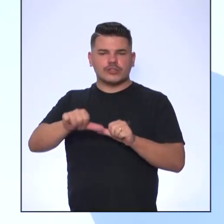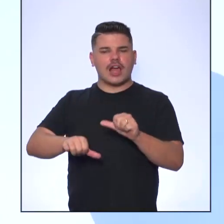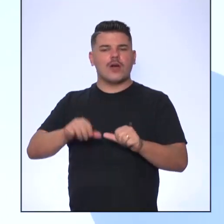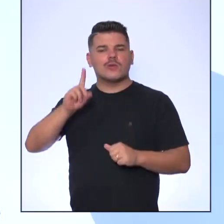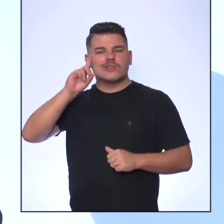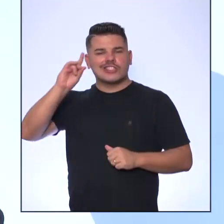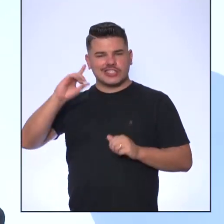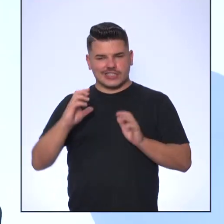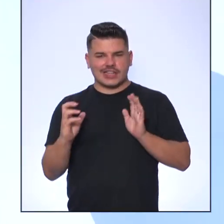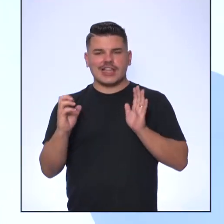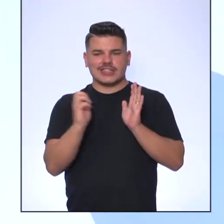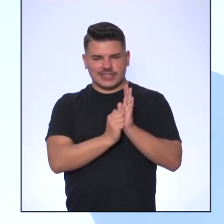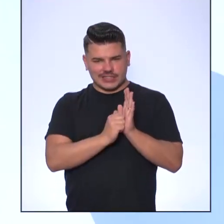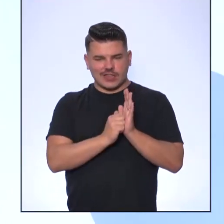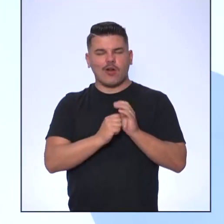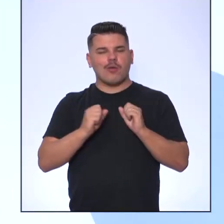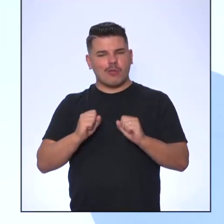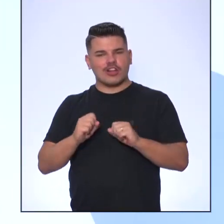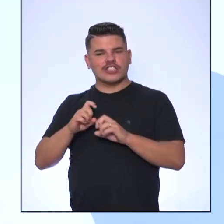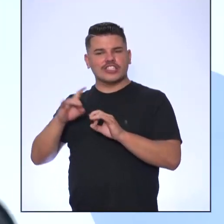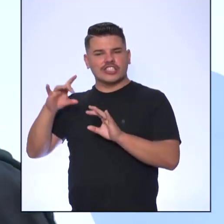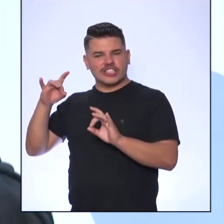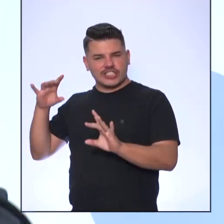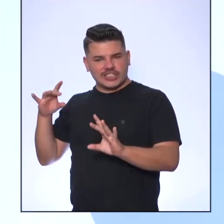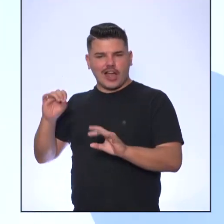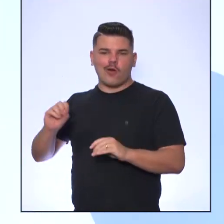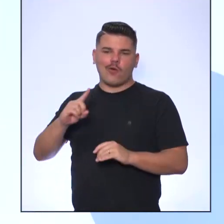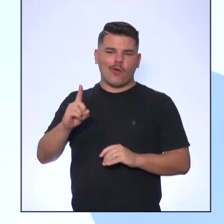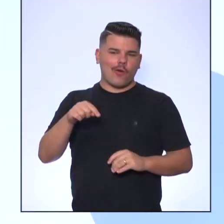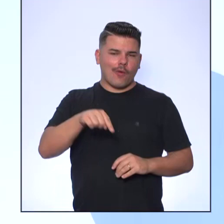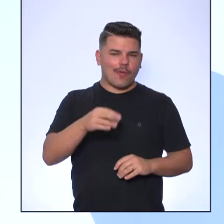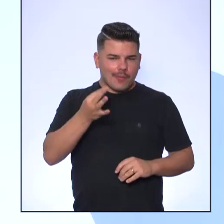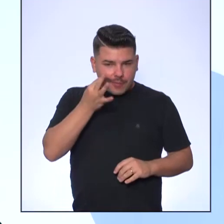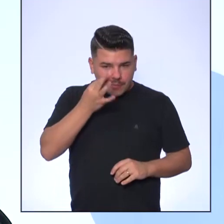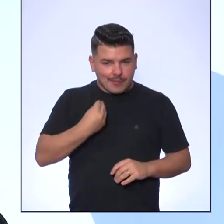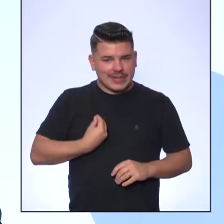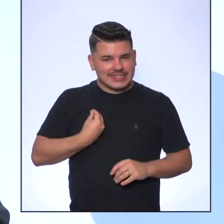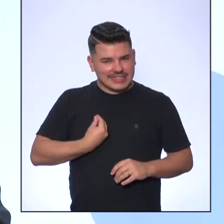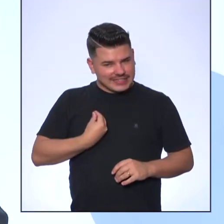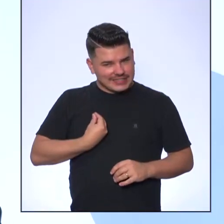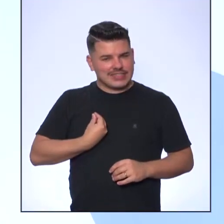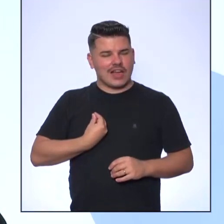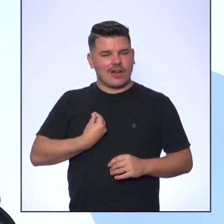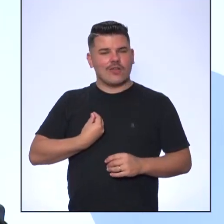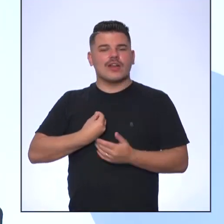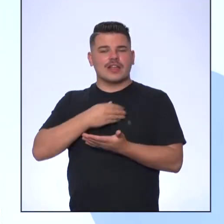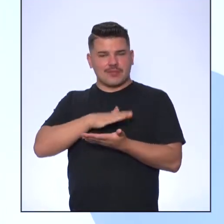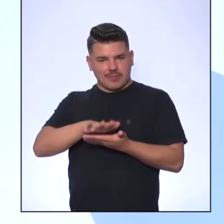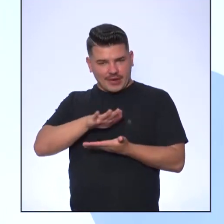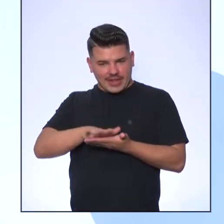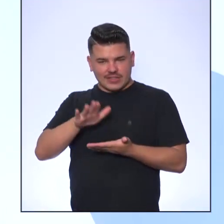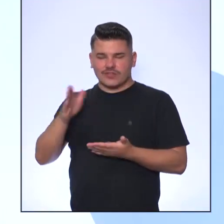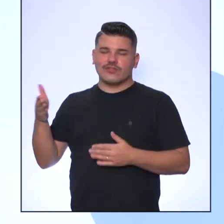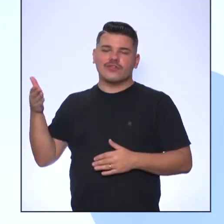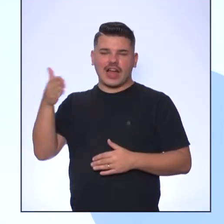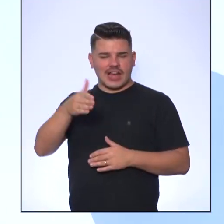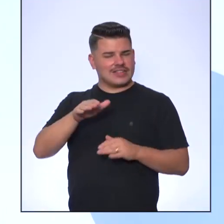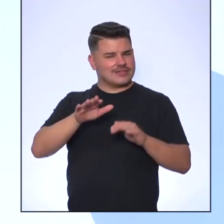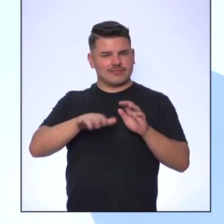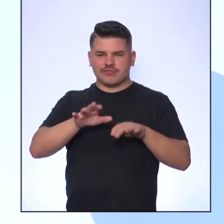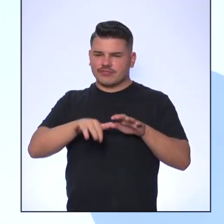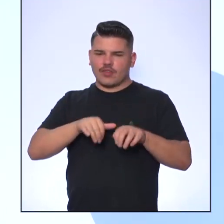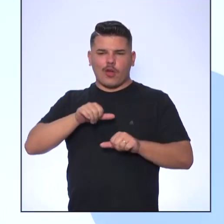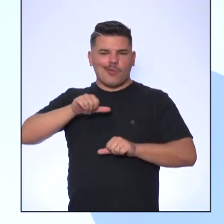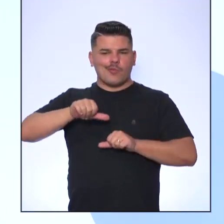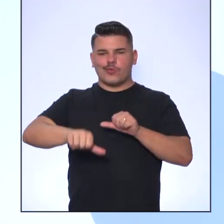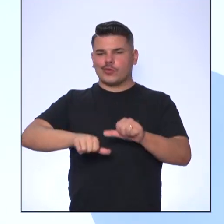Então, é sim possível, você pode entrar lá e se você ficar mais confortável com o impresso, vai lá e já faz essa